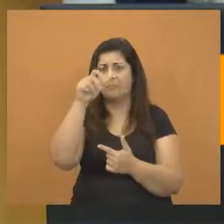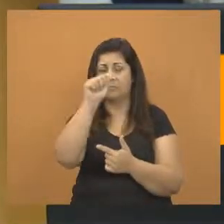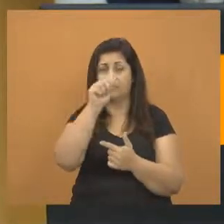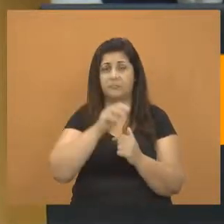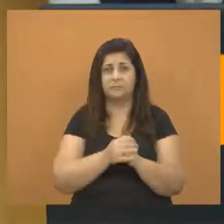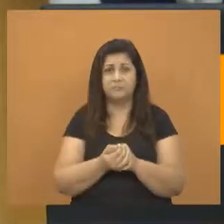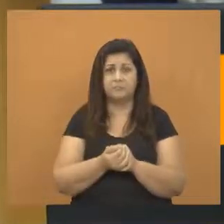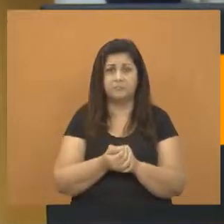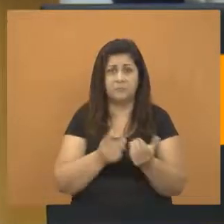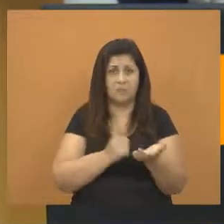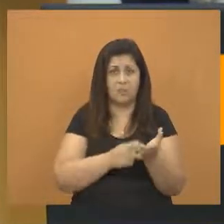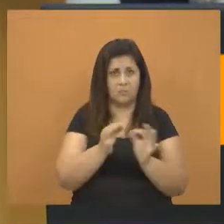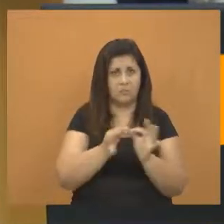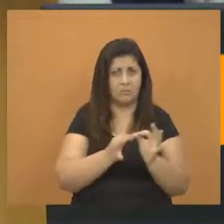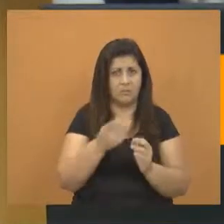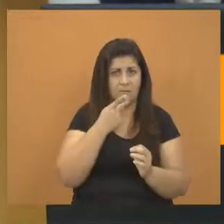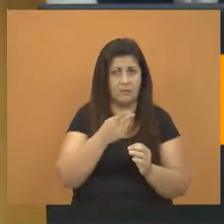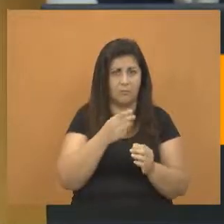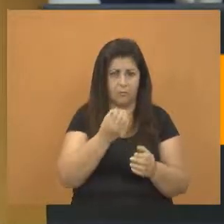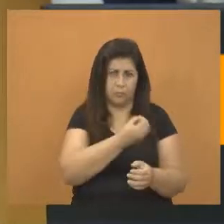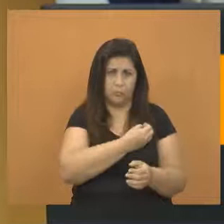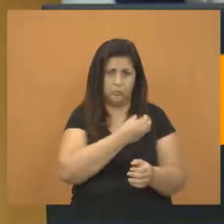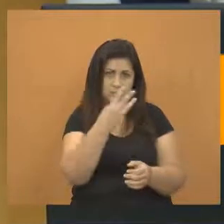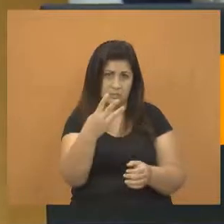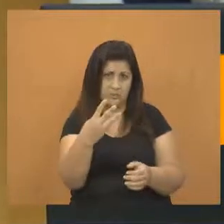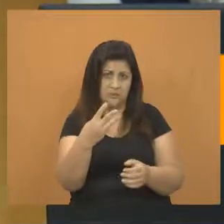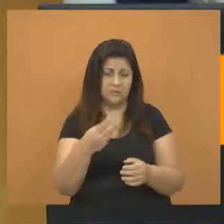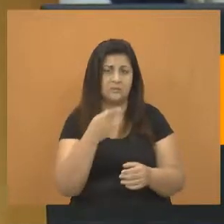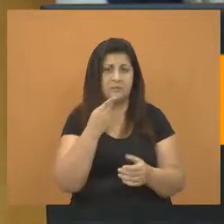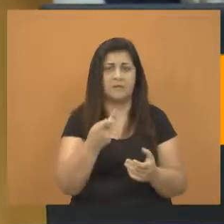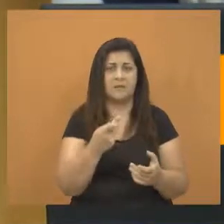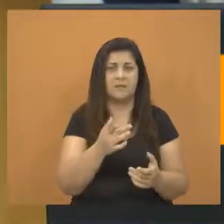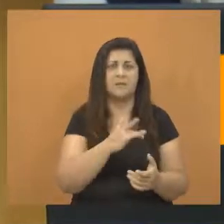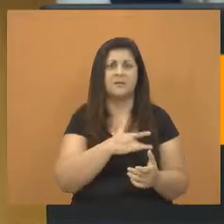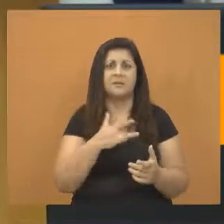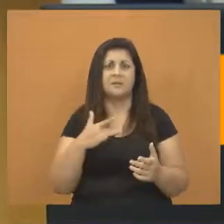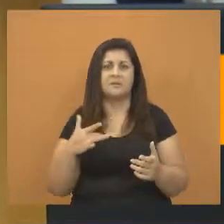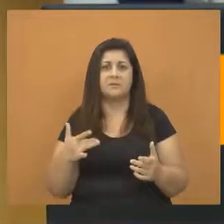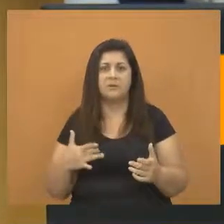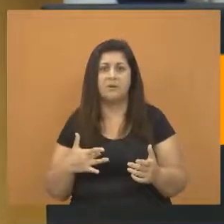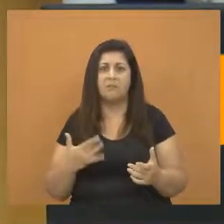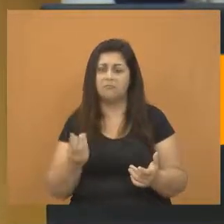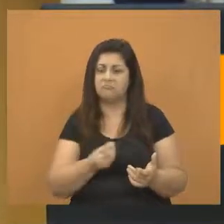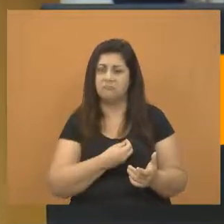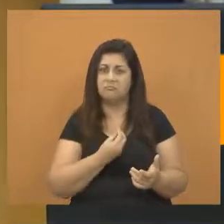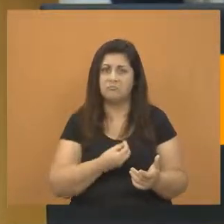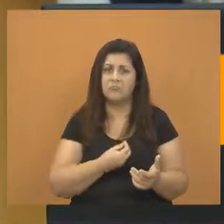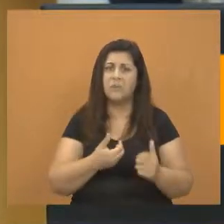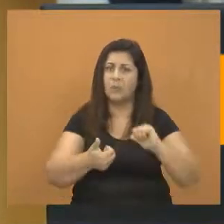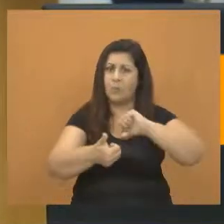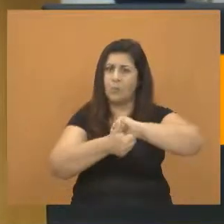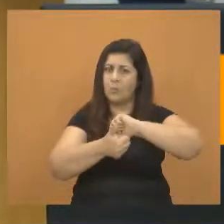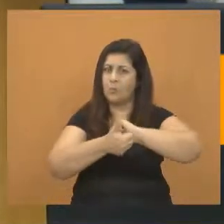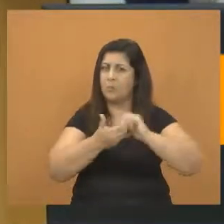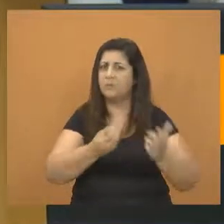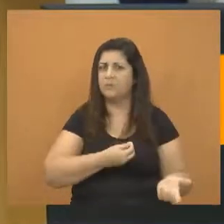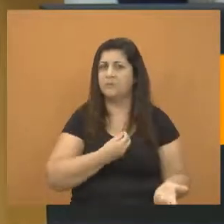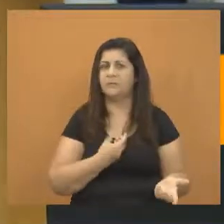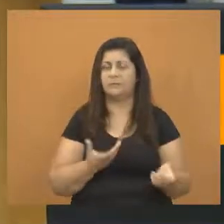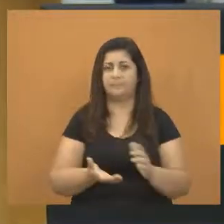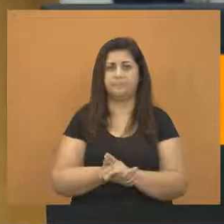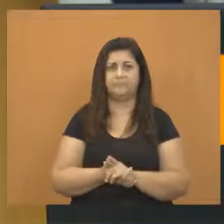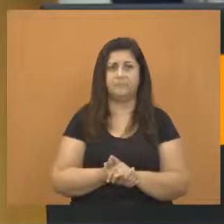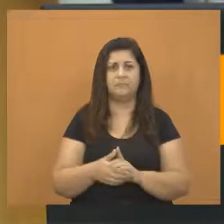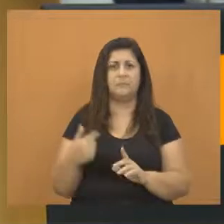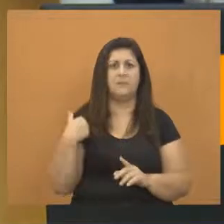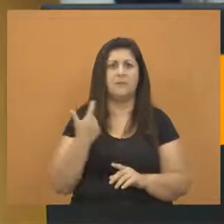que eles qualificaram como programa número 3, que traz saúde humanizada e bem-estar rumo à qualidade de vida. Então,